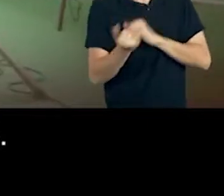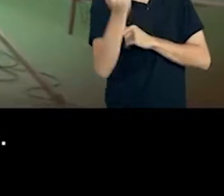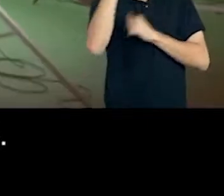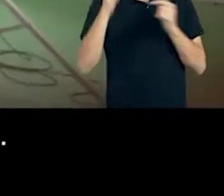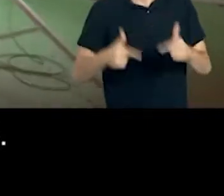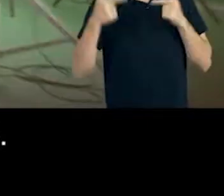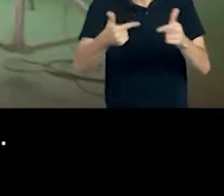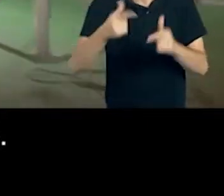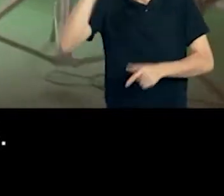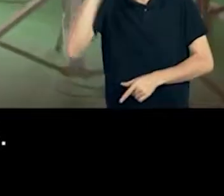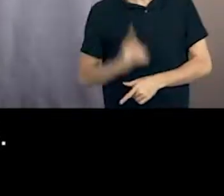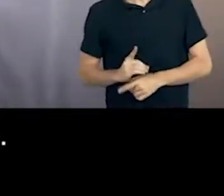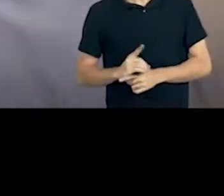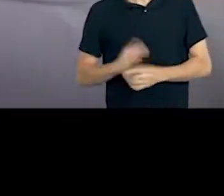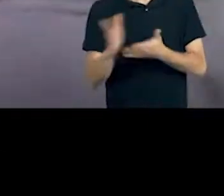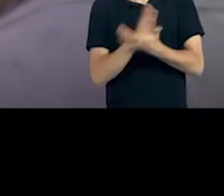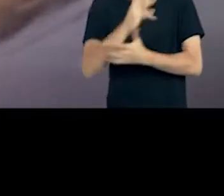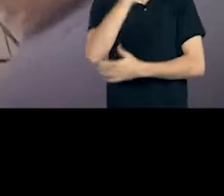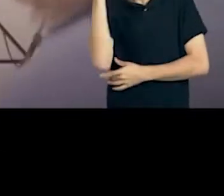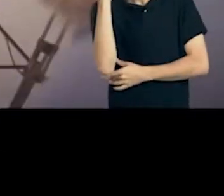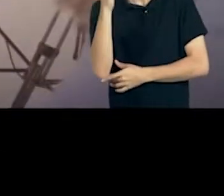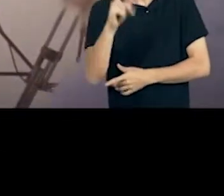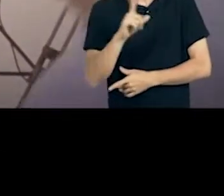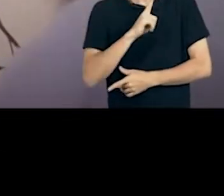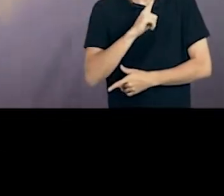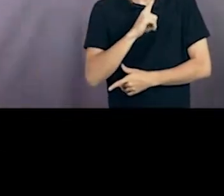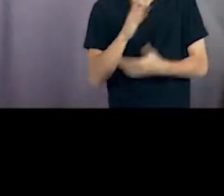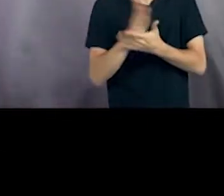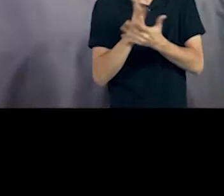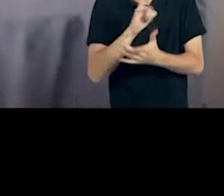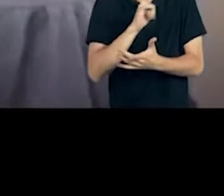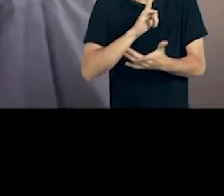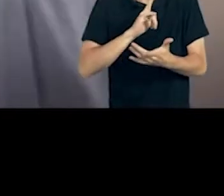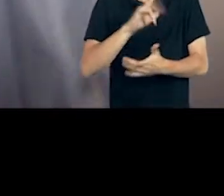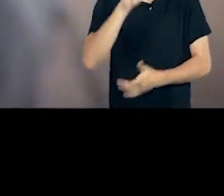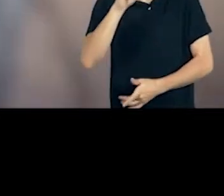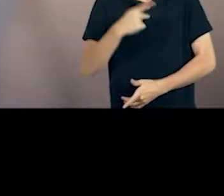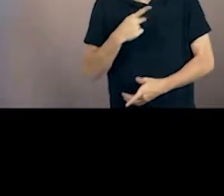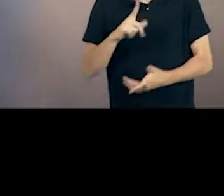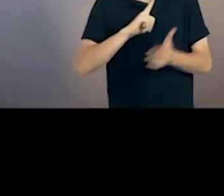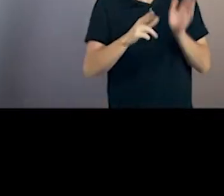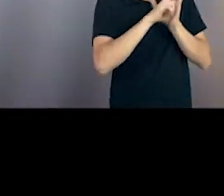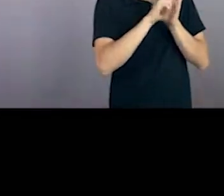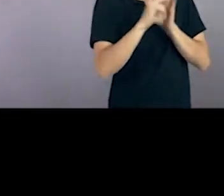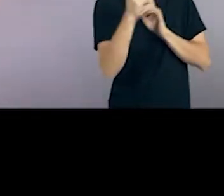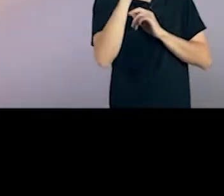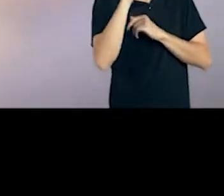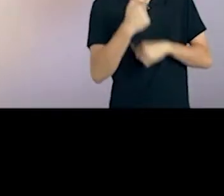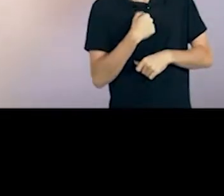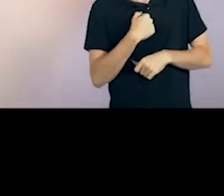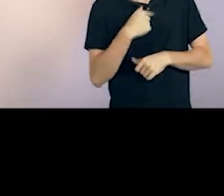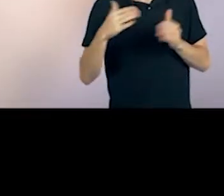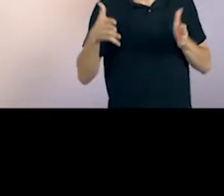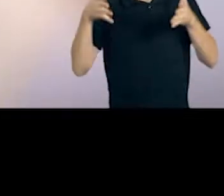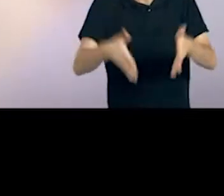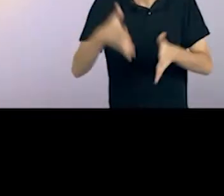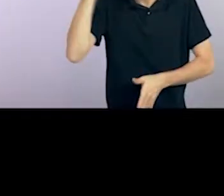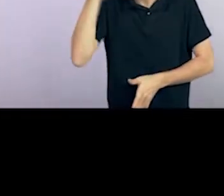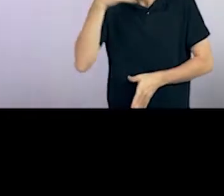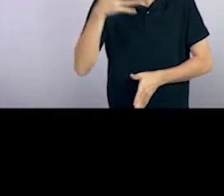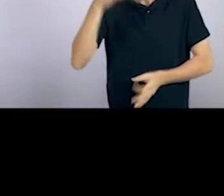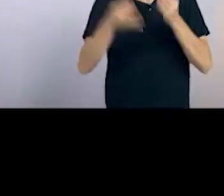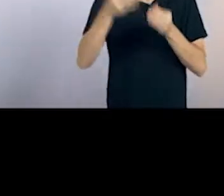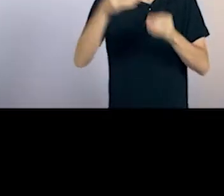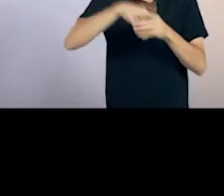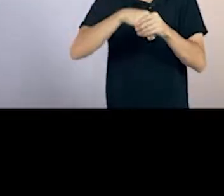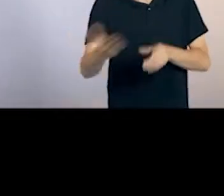fundamental na luta pelos seus direitos. Seja quem for e como for, ninguém te representa tão bem quanto você. Participe da política.